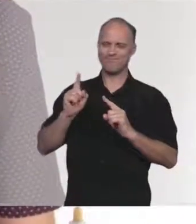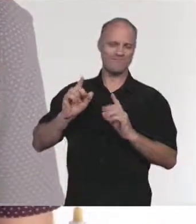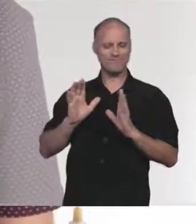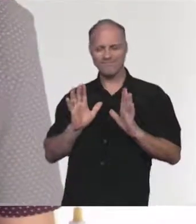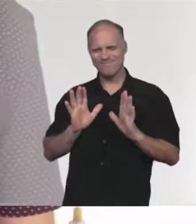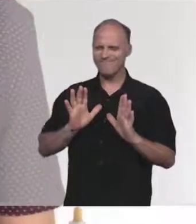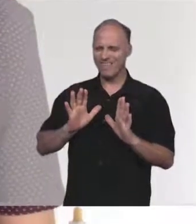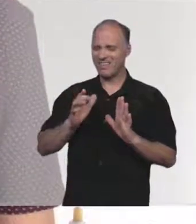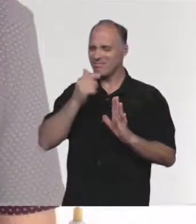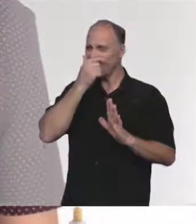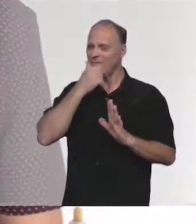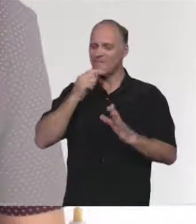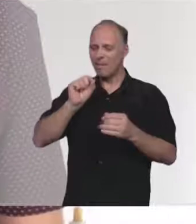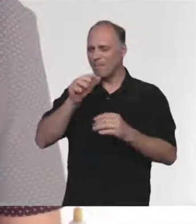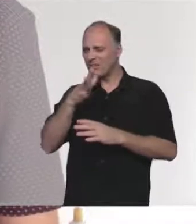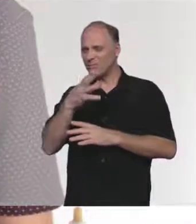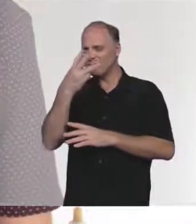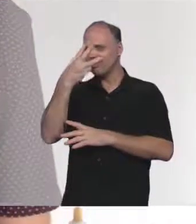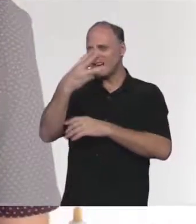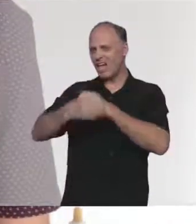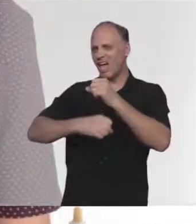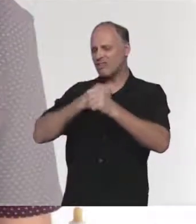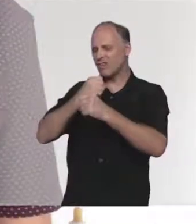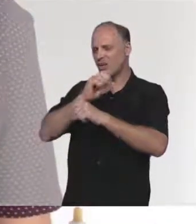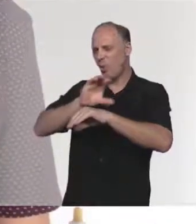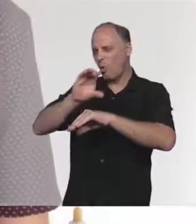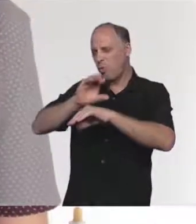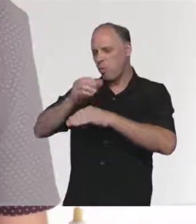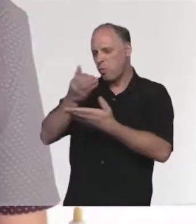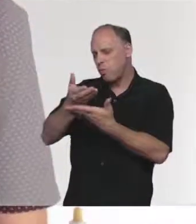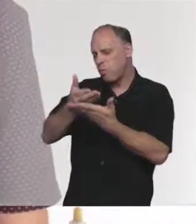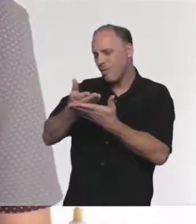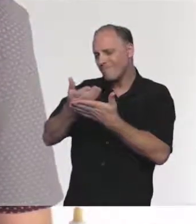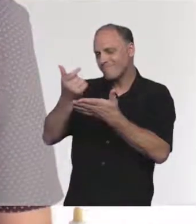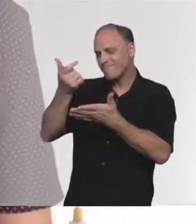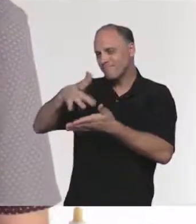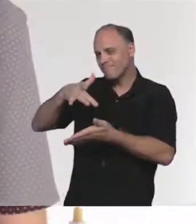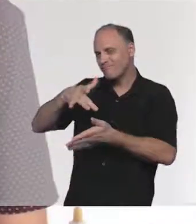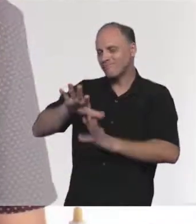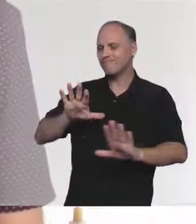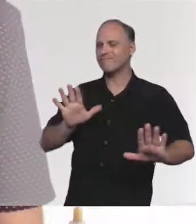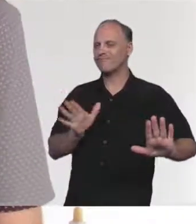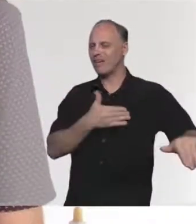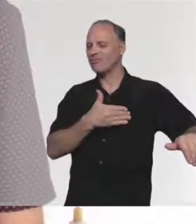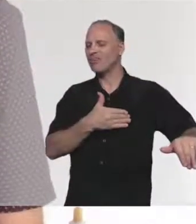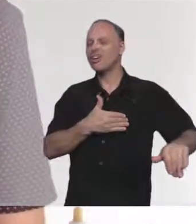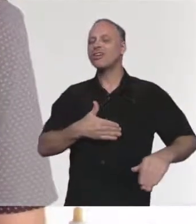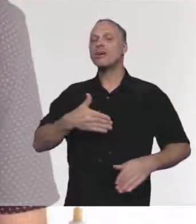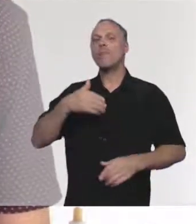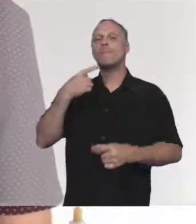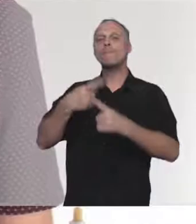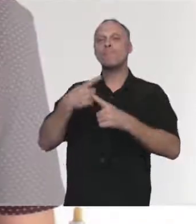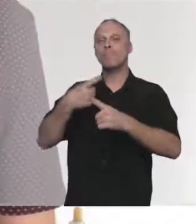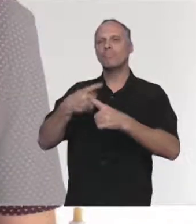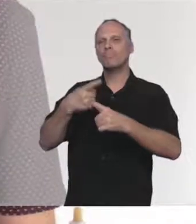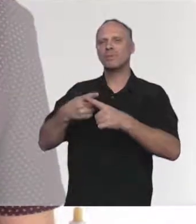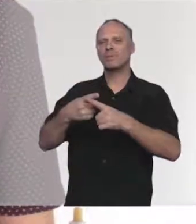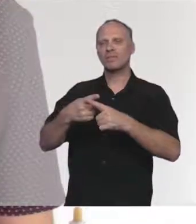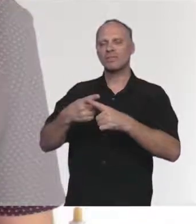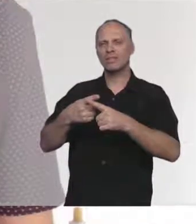que fiquei mais ou menos uns 3 anos no curso. Aí abandonei o curso